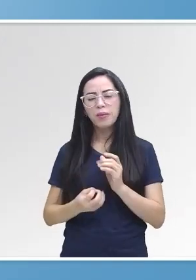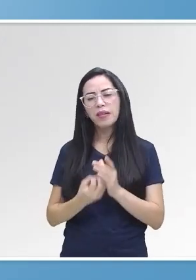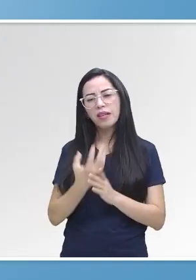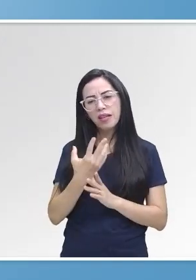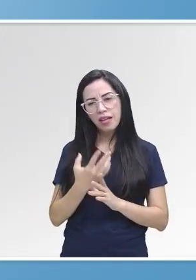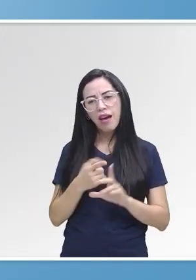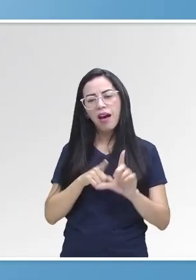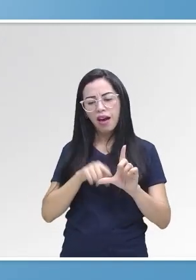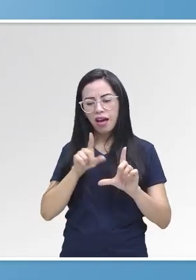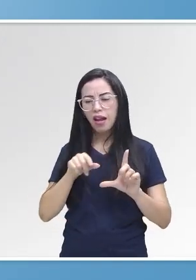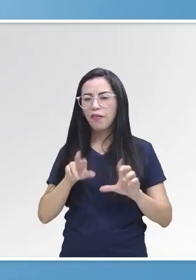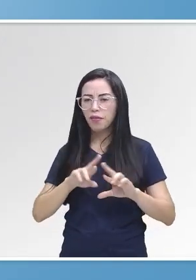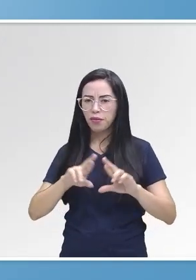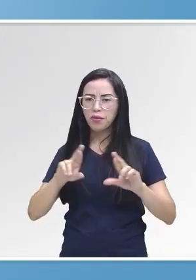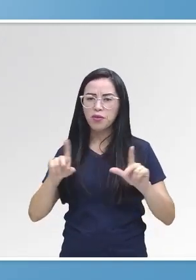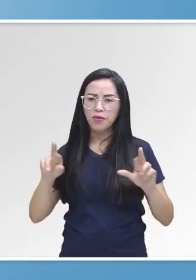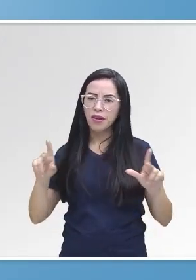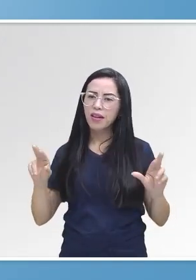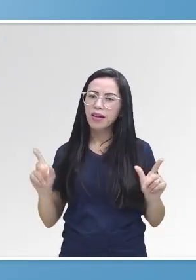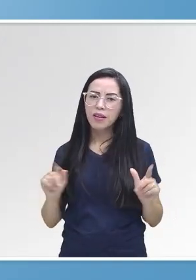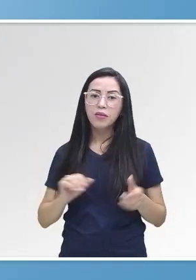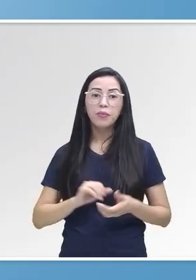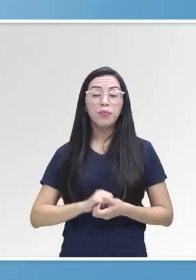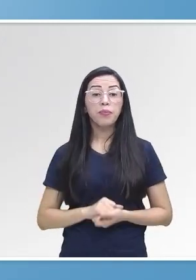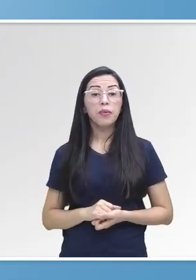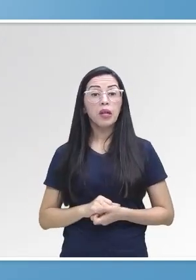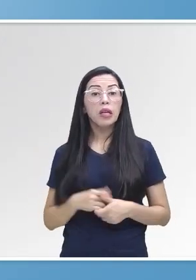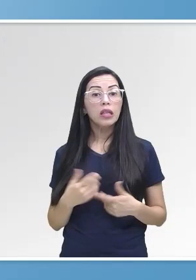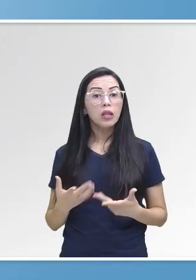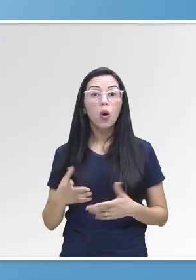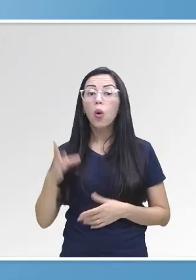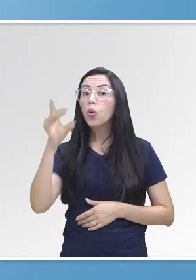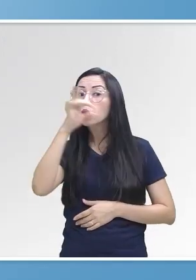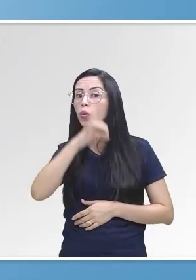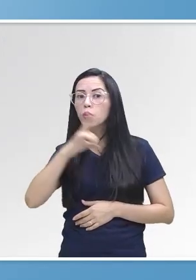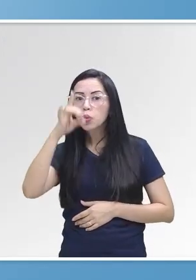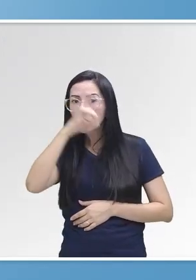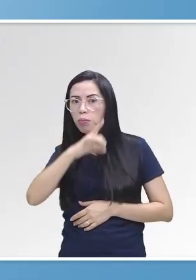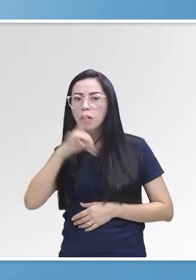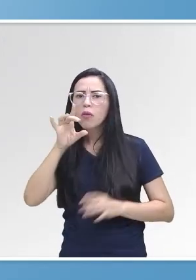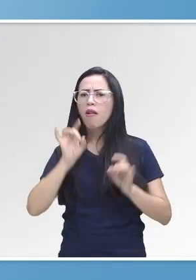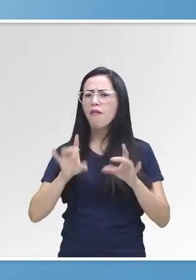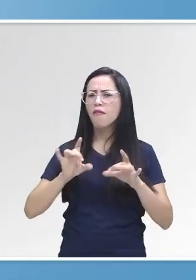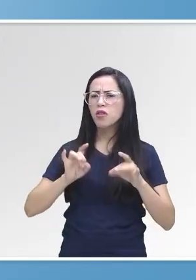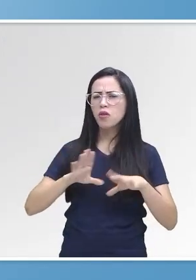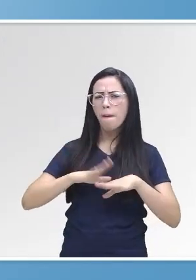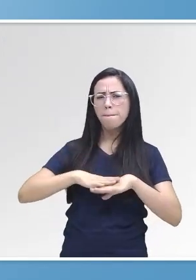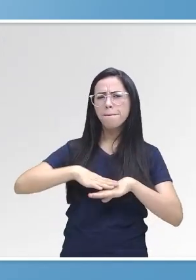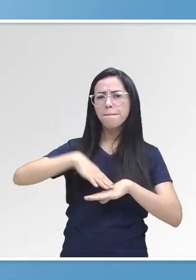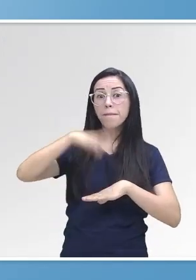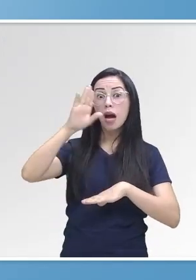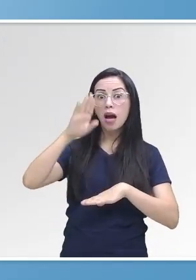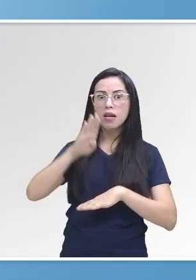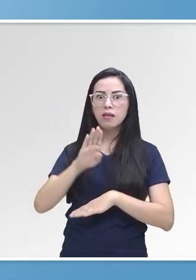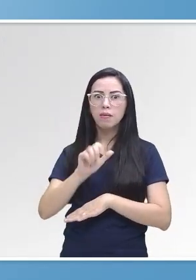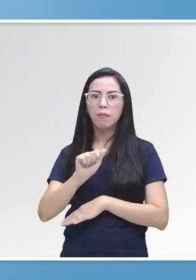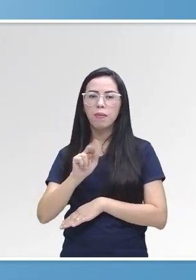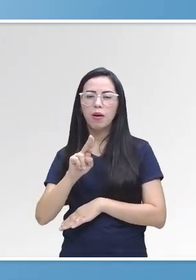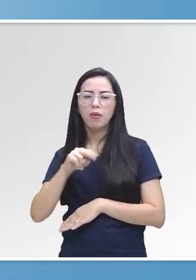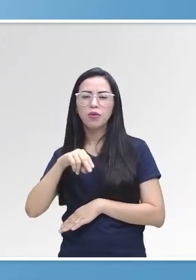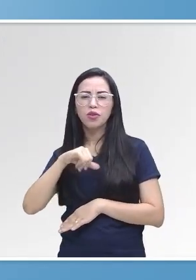por exemplo no domingo ele vendia mais sorvete de baunilha tá segunda-feira